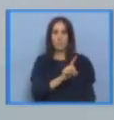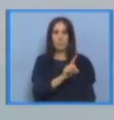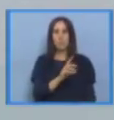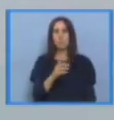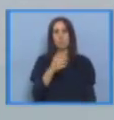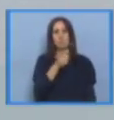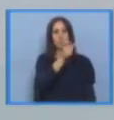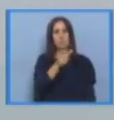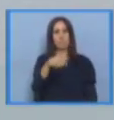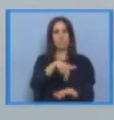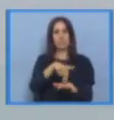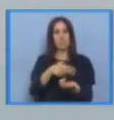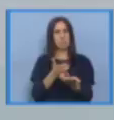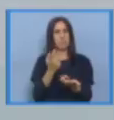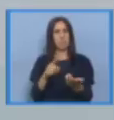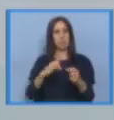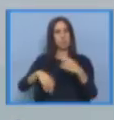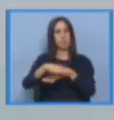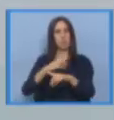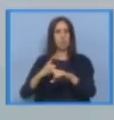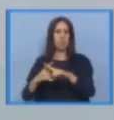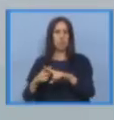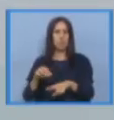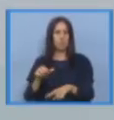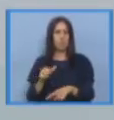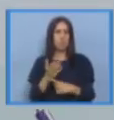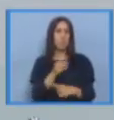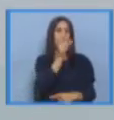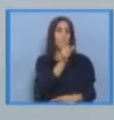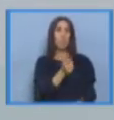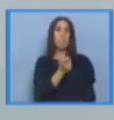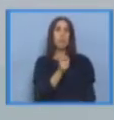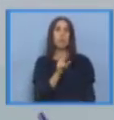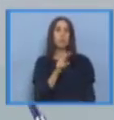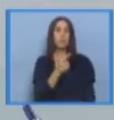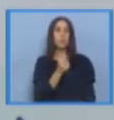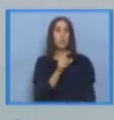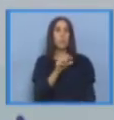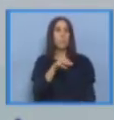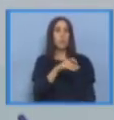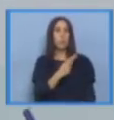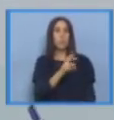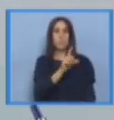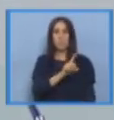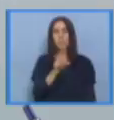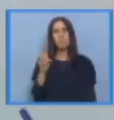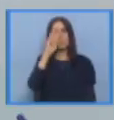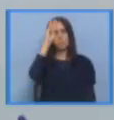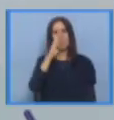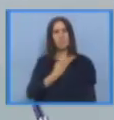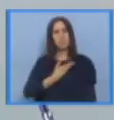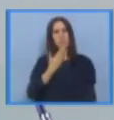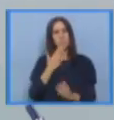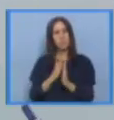têm presença na realidade social grega, no caso Bartolomeu I, mas o Papa Francisco também aqui a